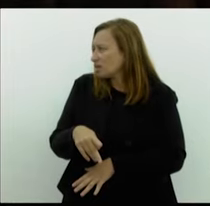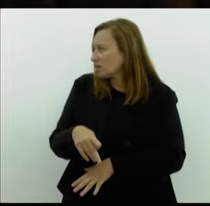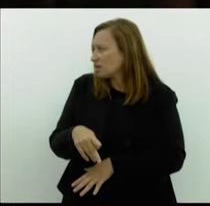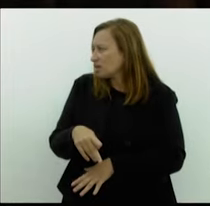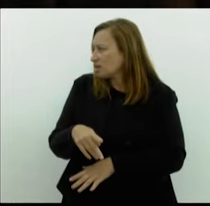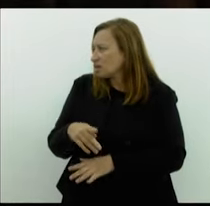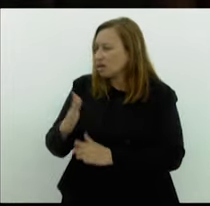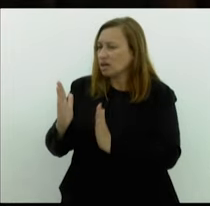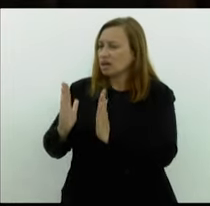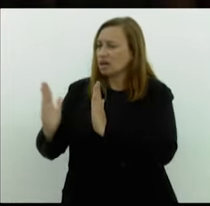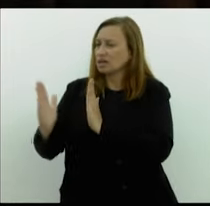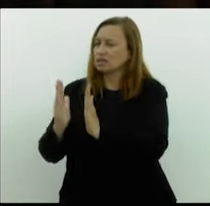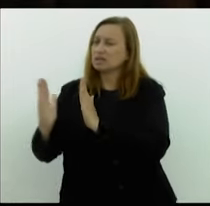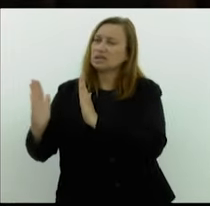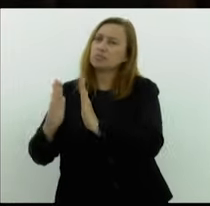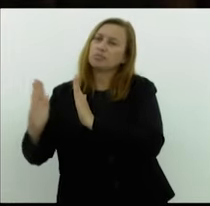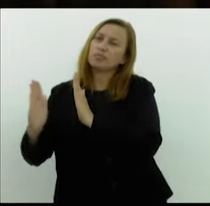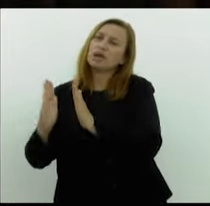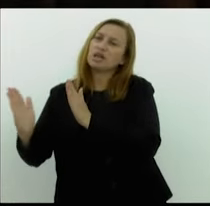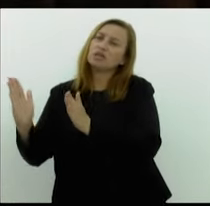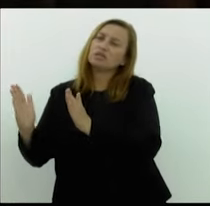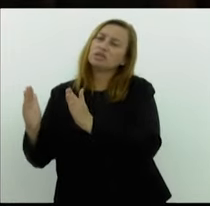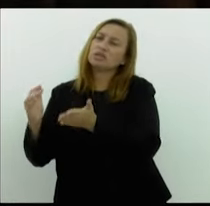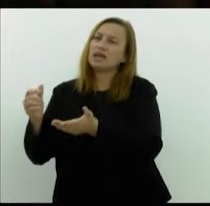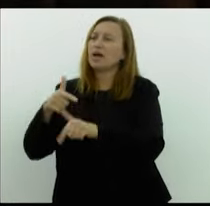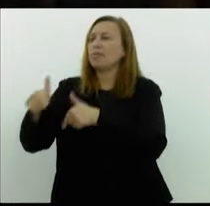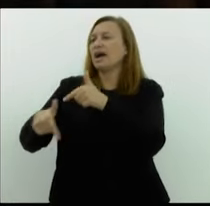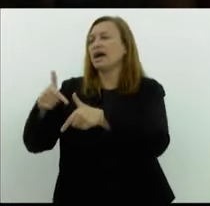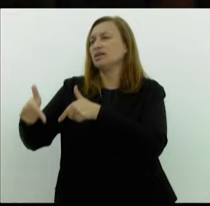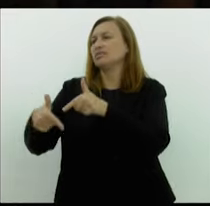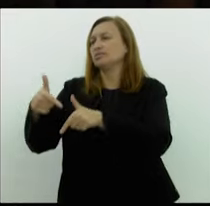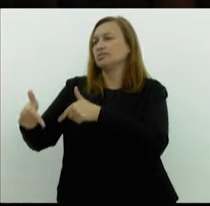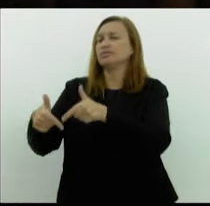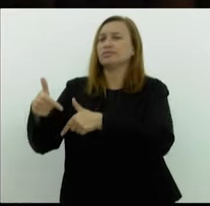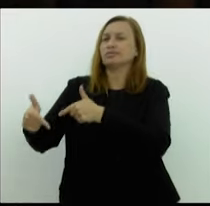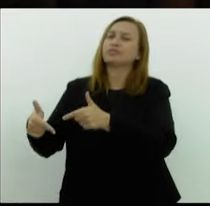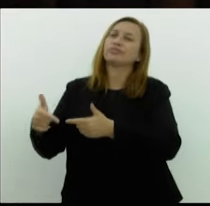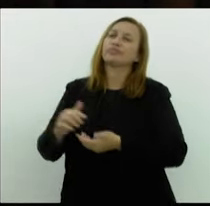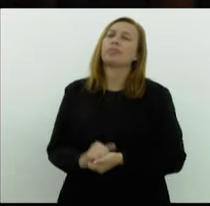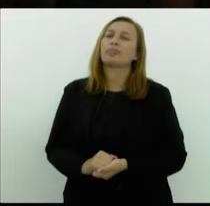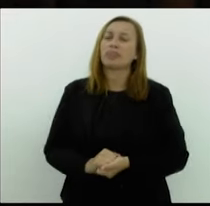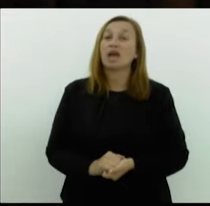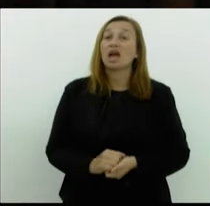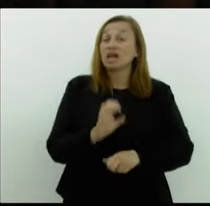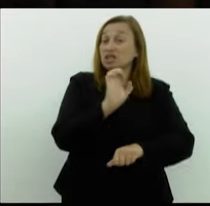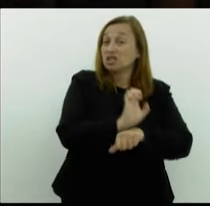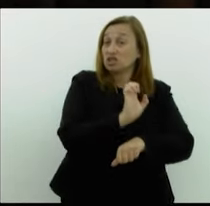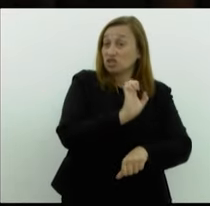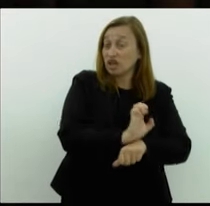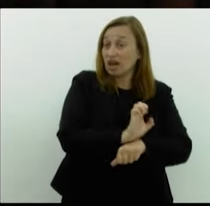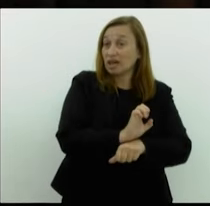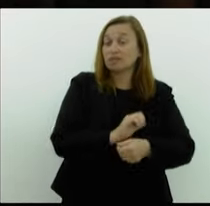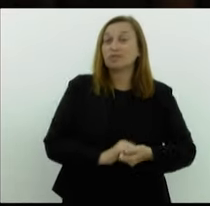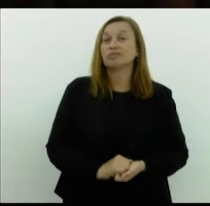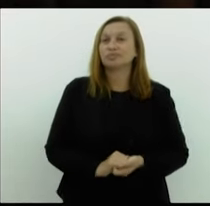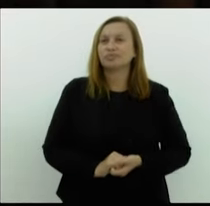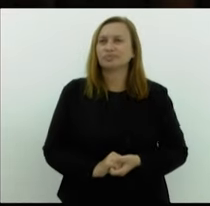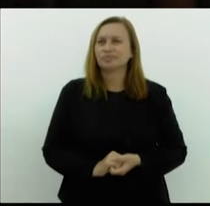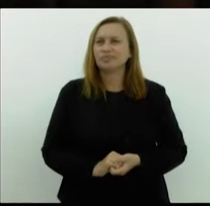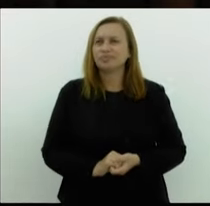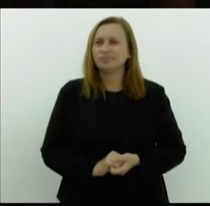outro. Esse estado que já paga os mais baixos salários, esse estado que tem falta de professor